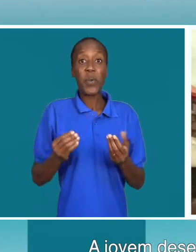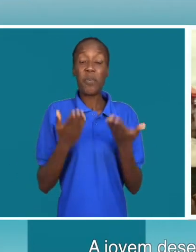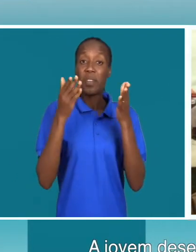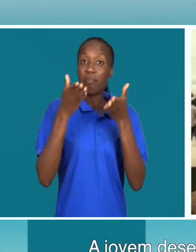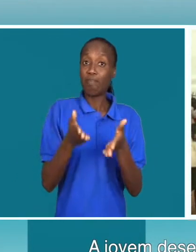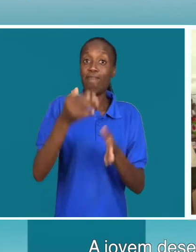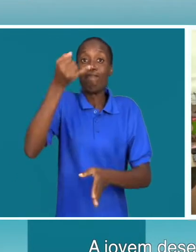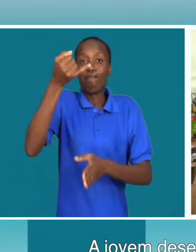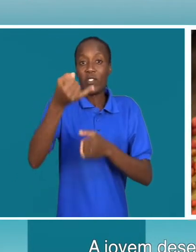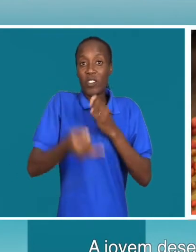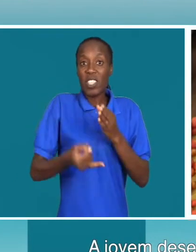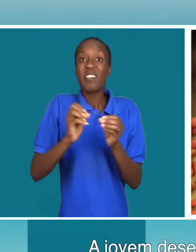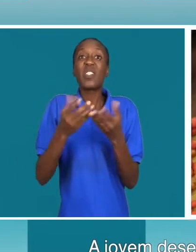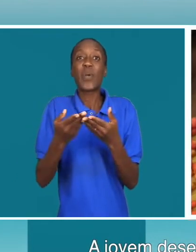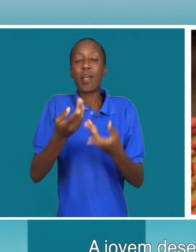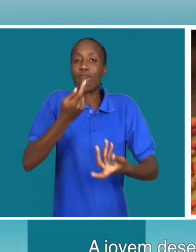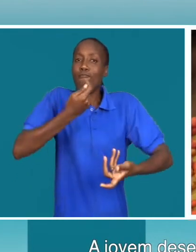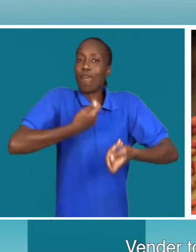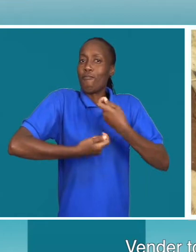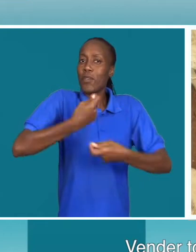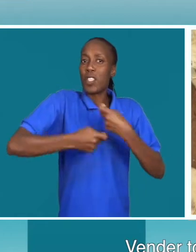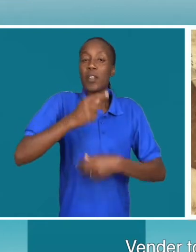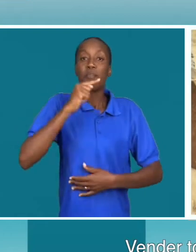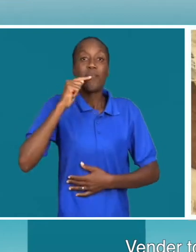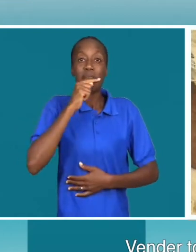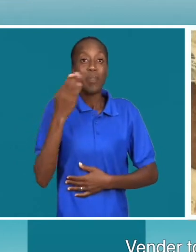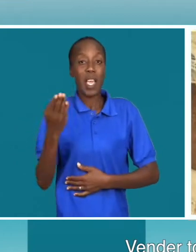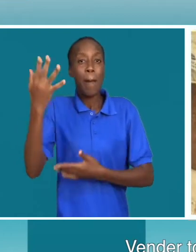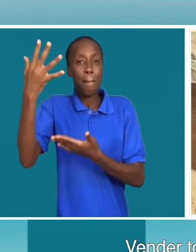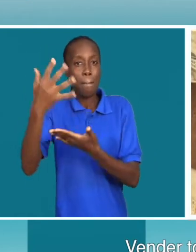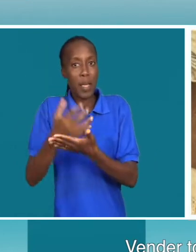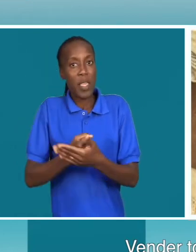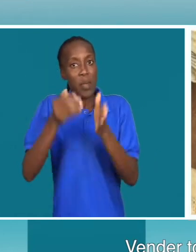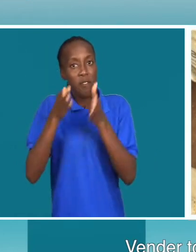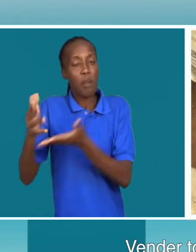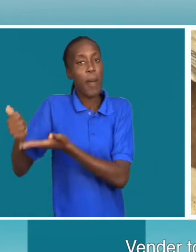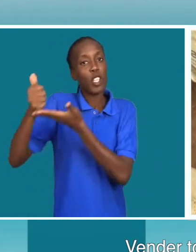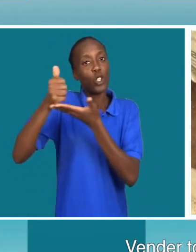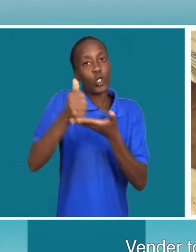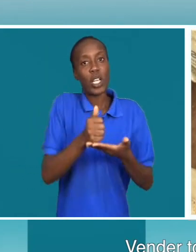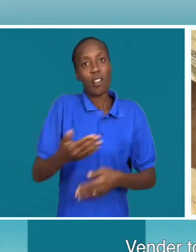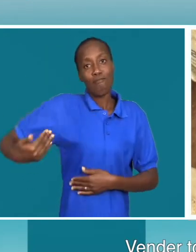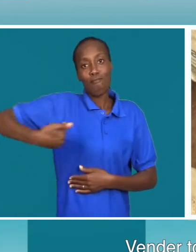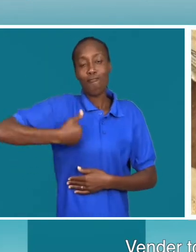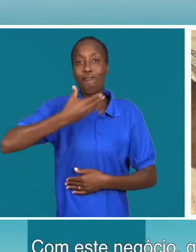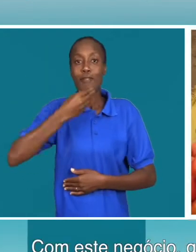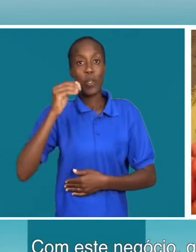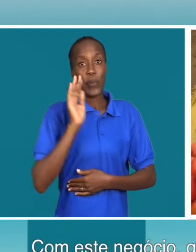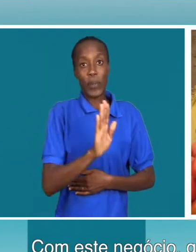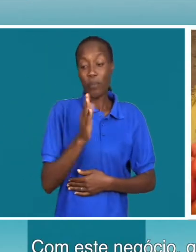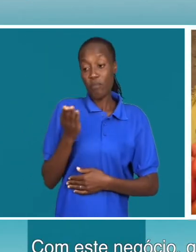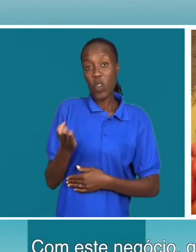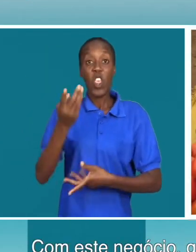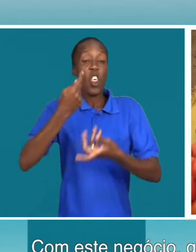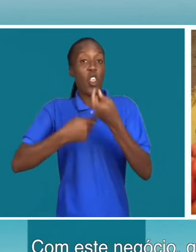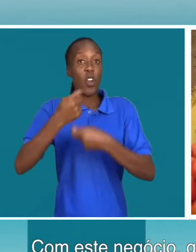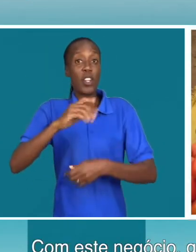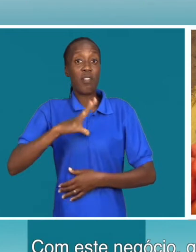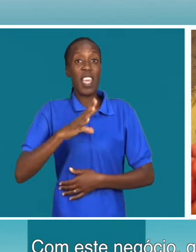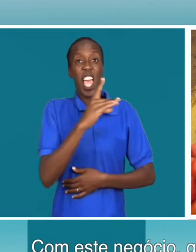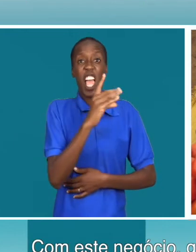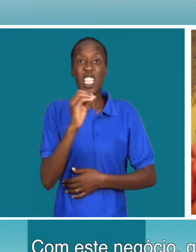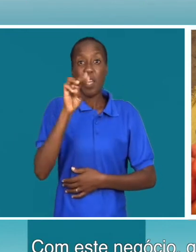Machampzheni um ponto de sobrevivência. Vender tomates é a forma que ela encontrou para ajudar nas despesas. Com esse negócio,